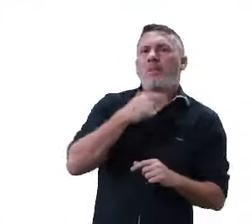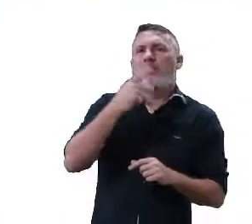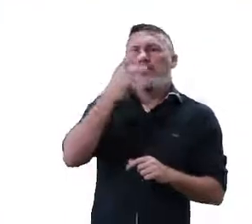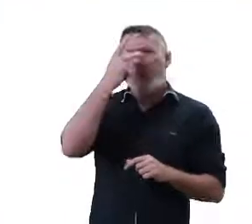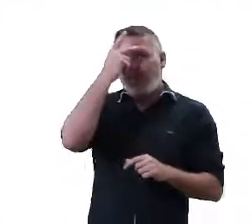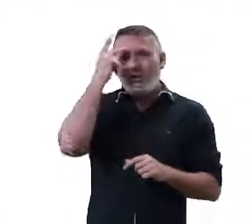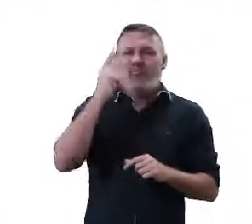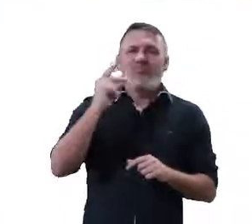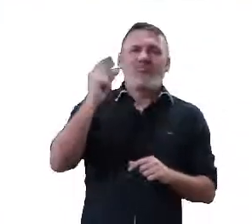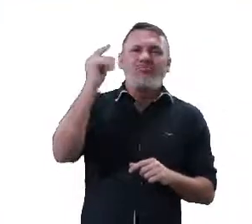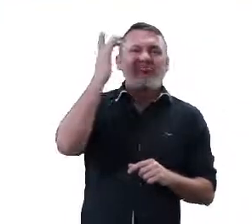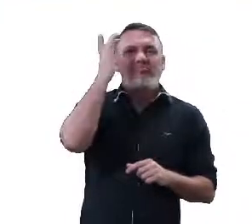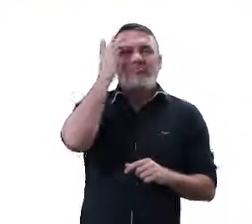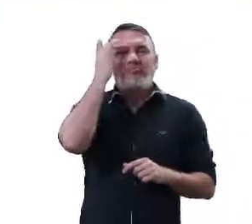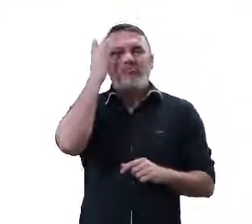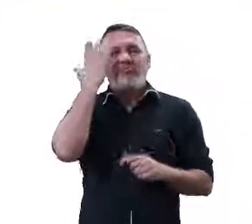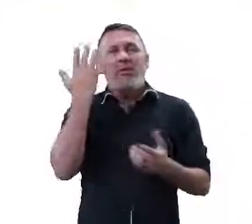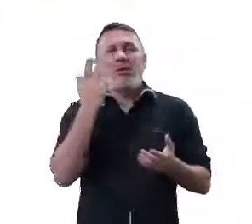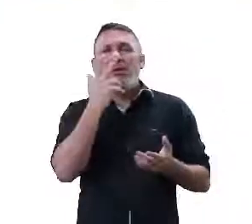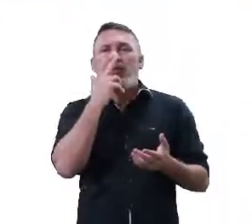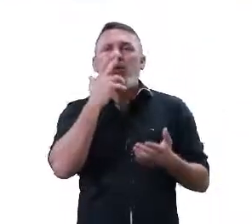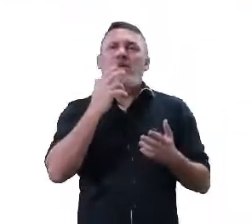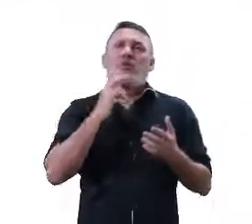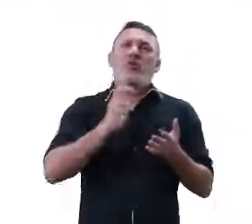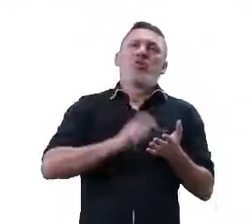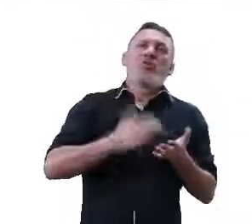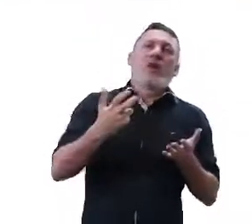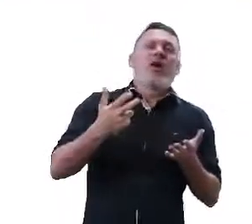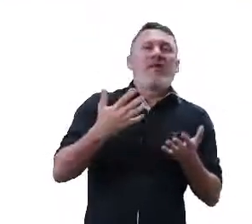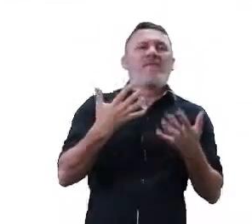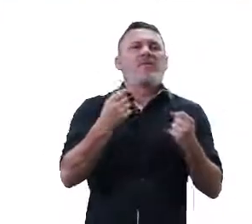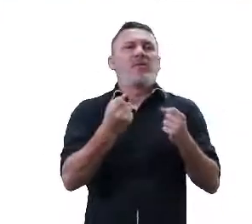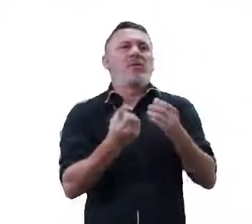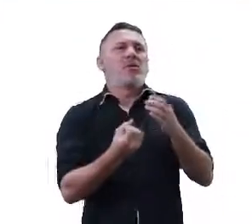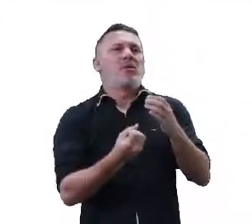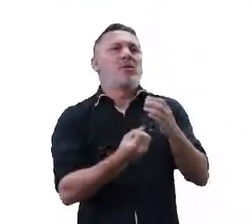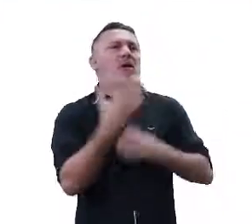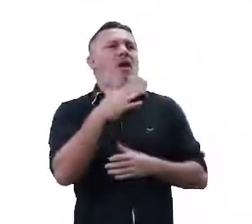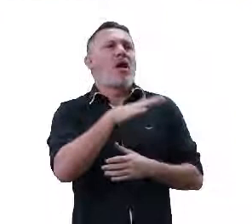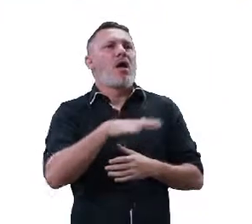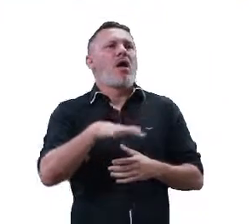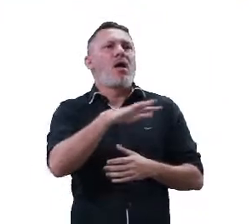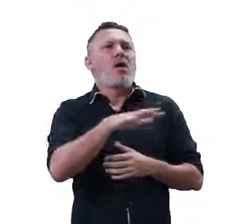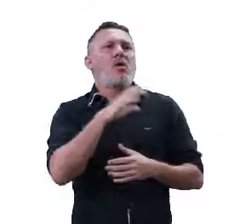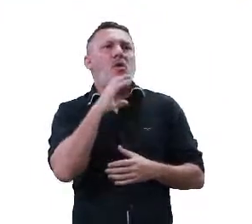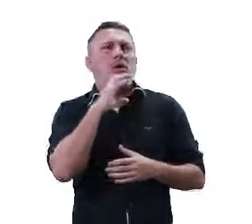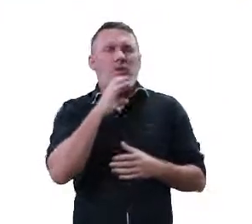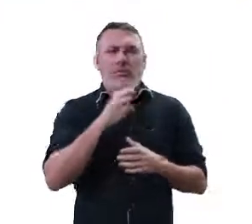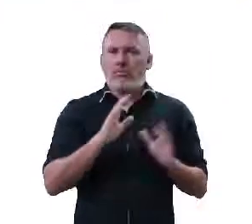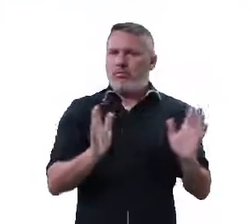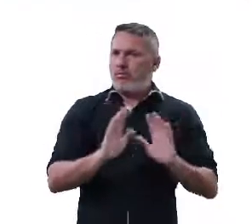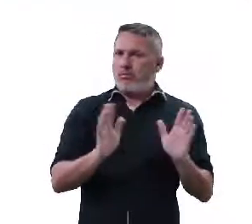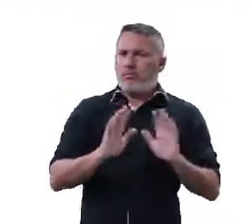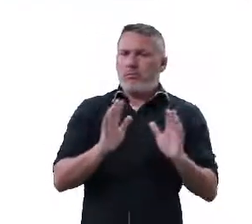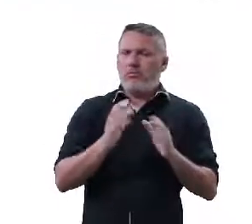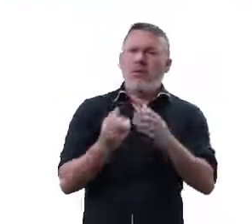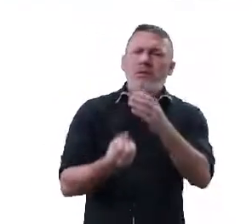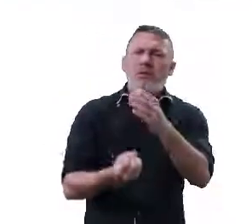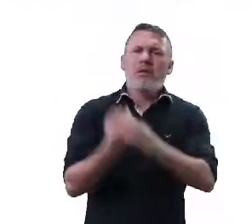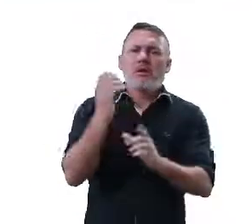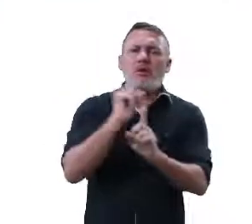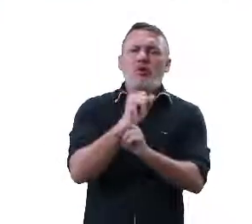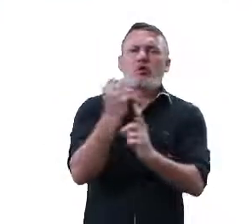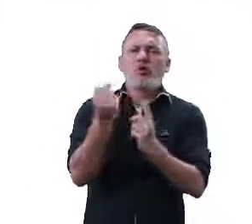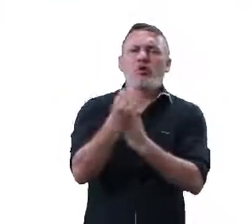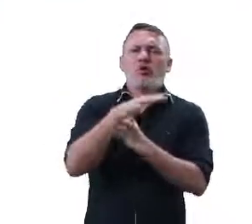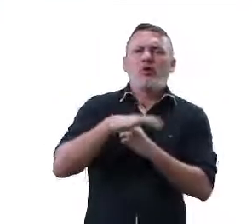de alguns intelectuais que resolveram uma bela manhã e vamos criar uma nova ciência, uma nova área do saber. Não, ela